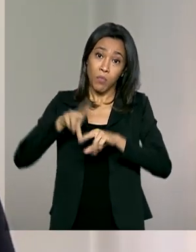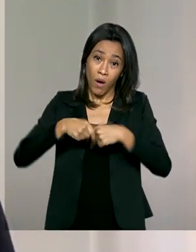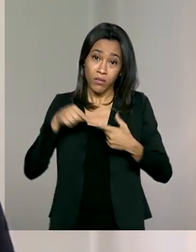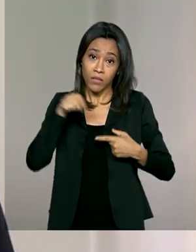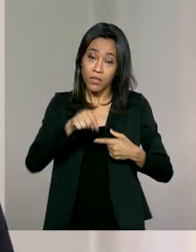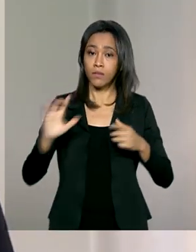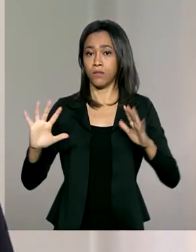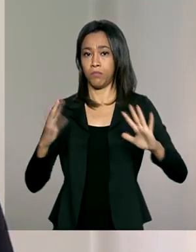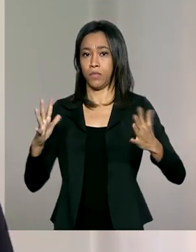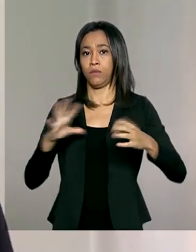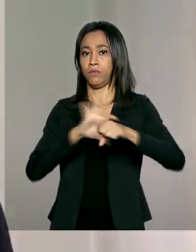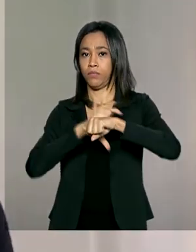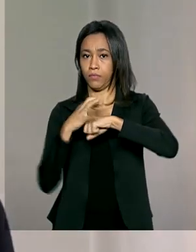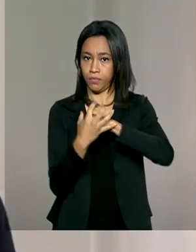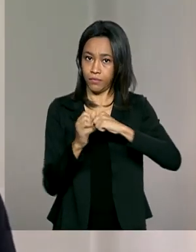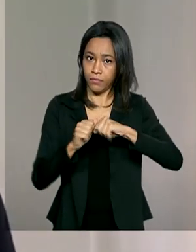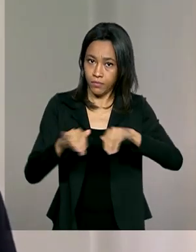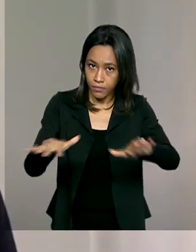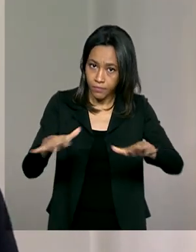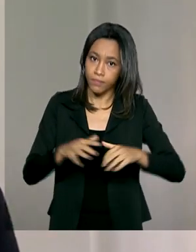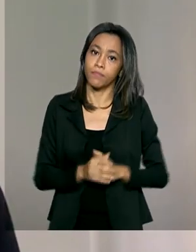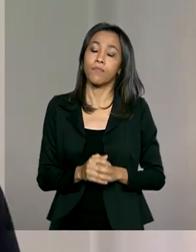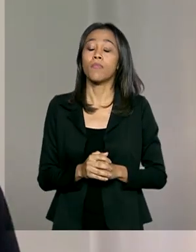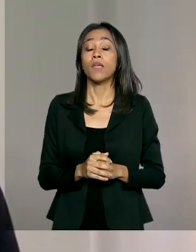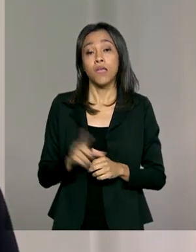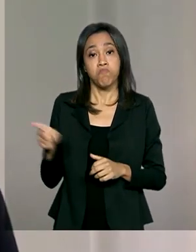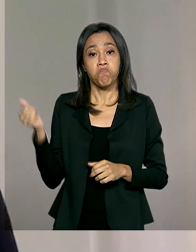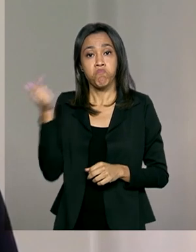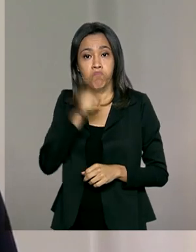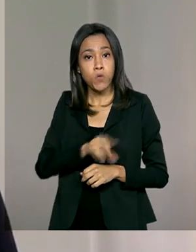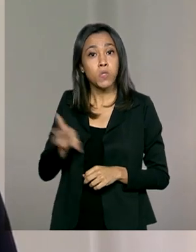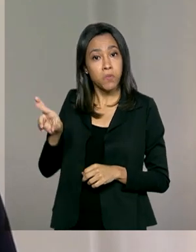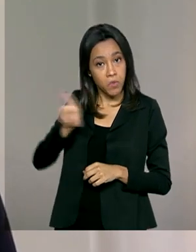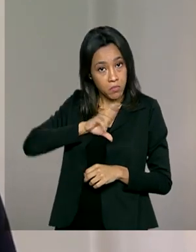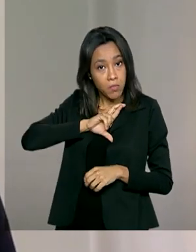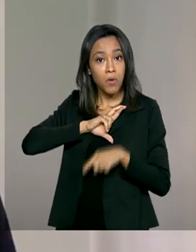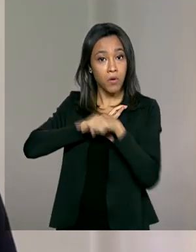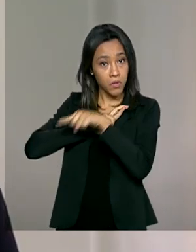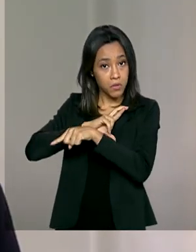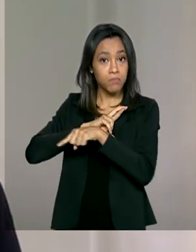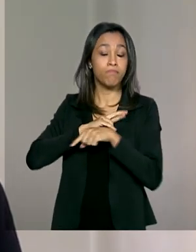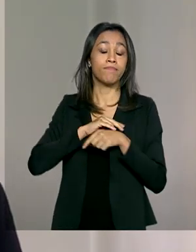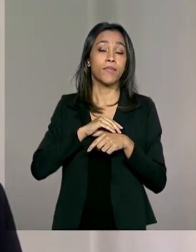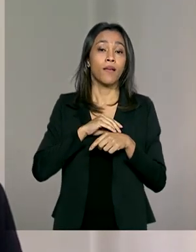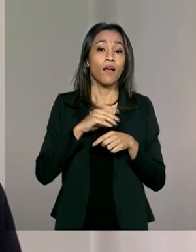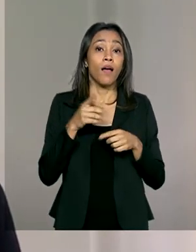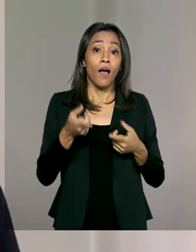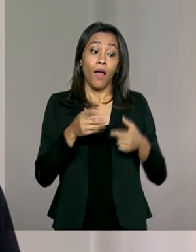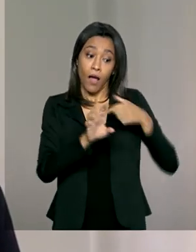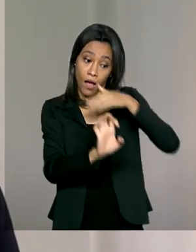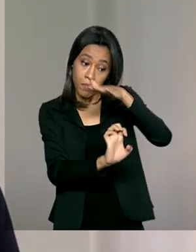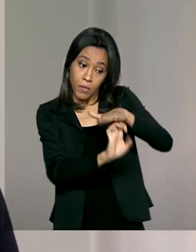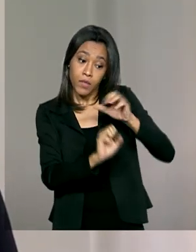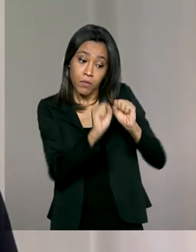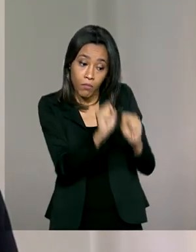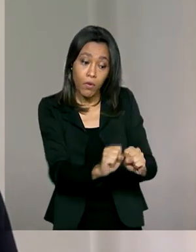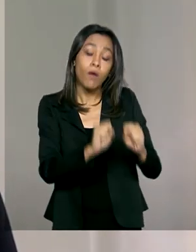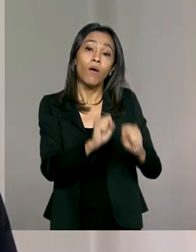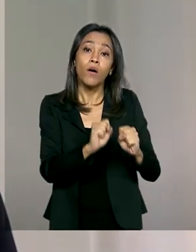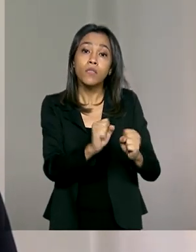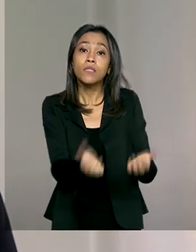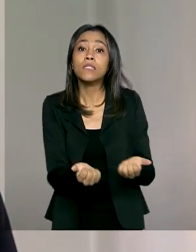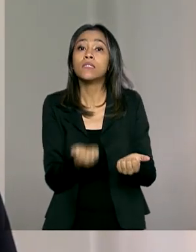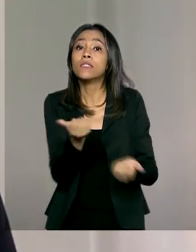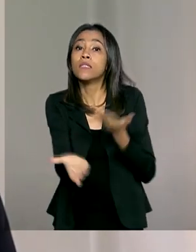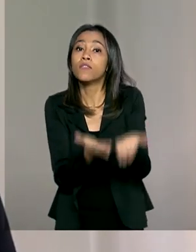emergencial e provisório. Uma vez obtida essa liberação excepcional, a empresa pode, assim, emprestar o